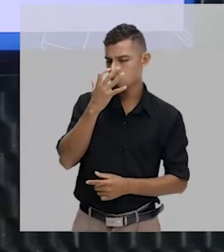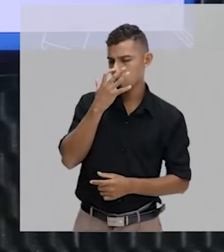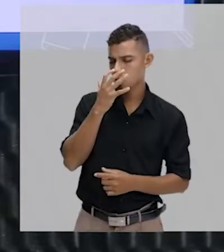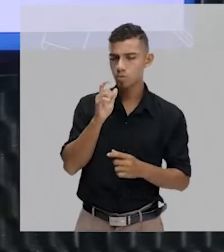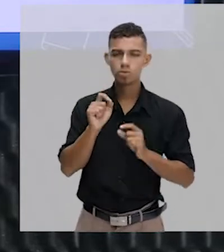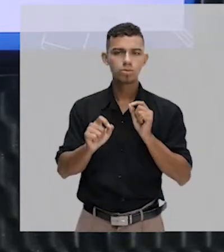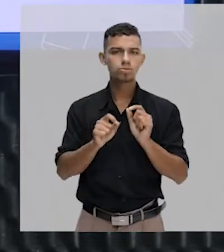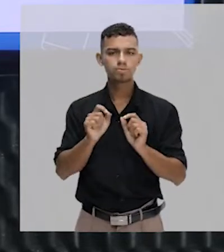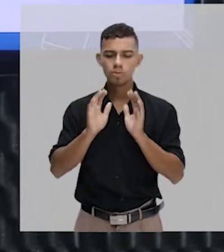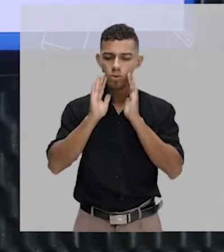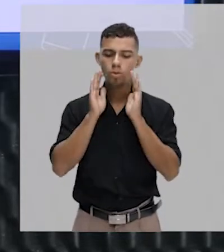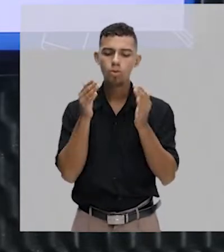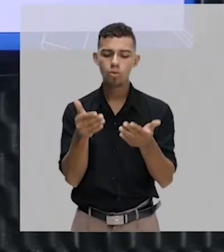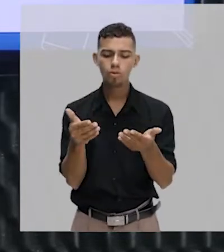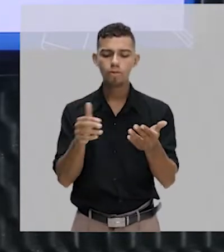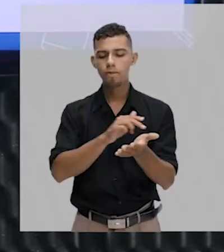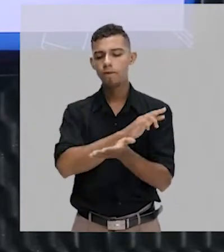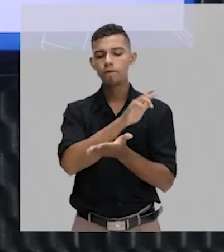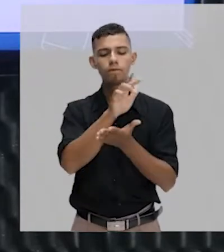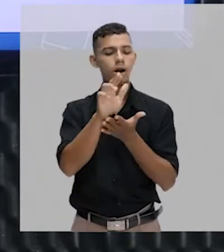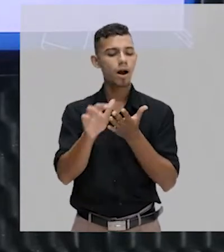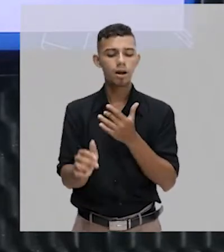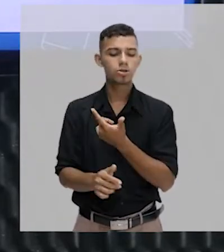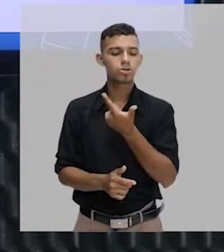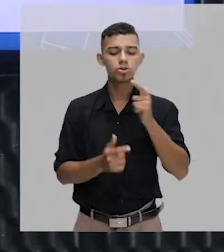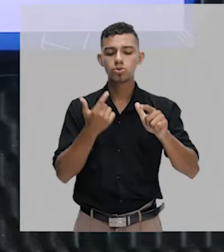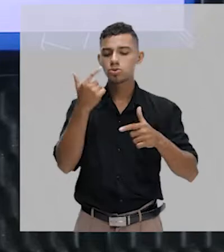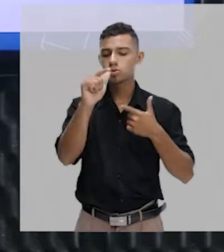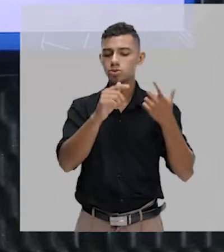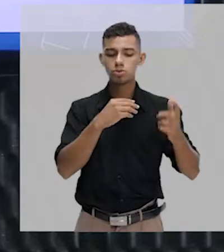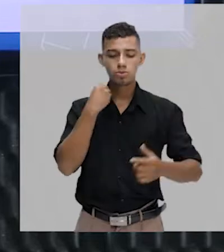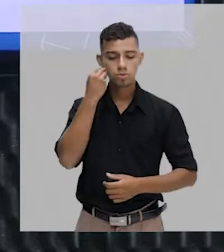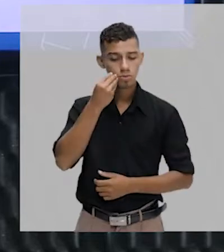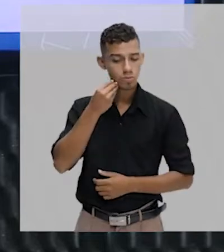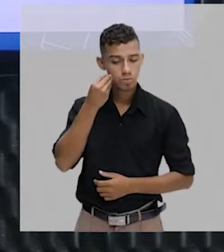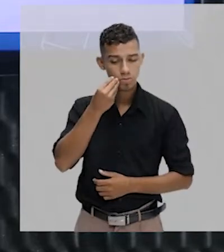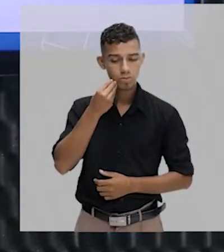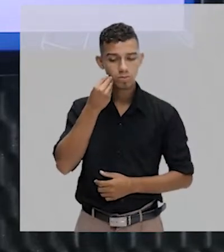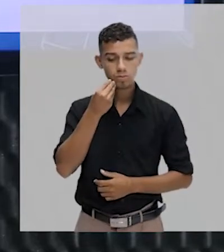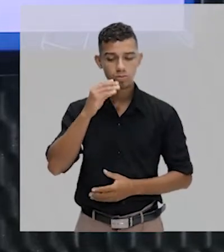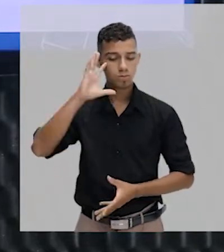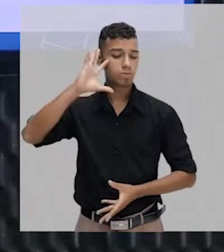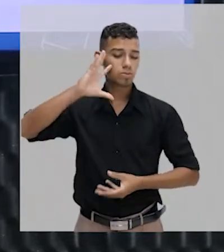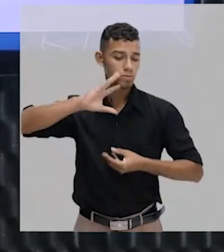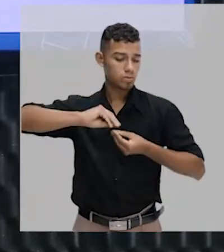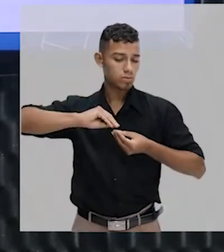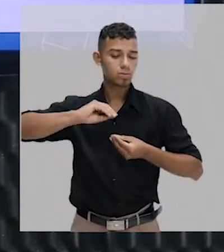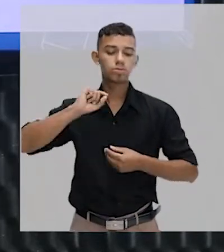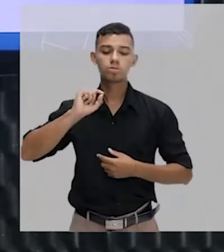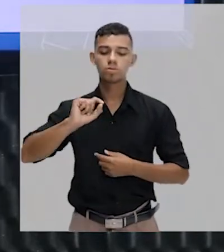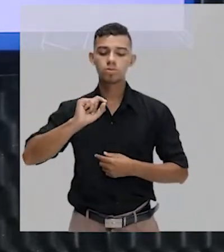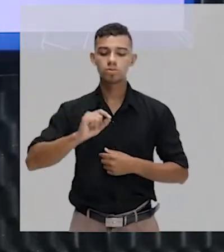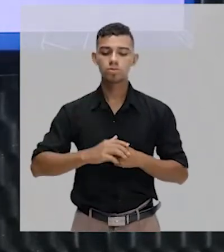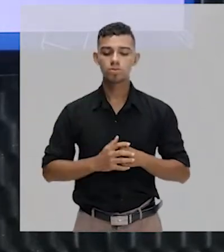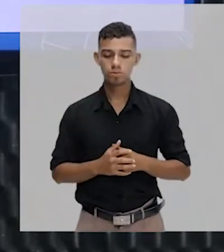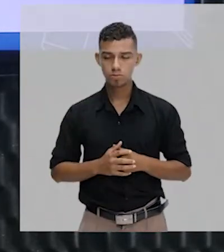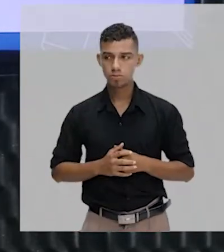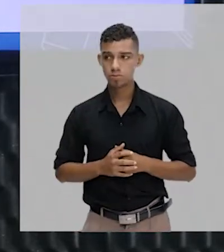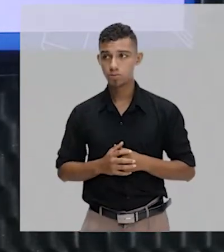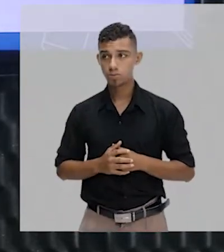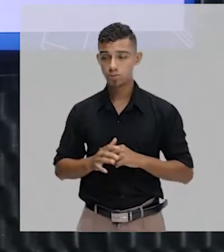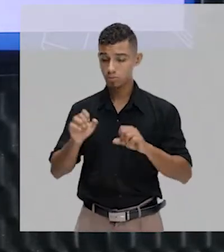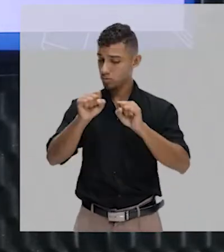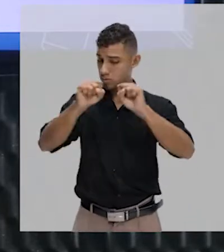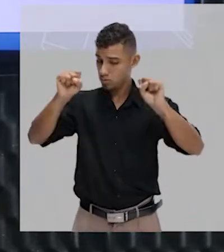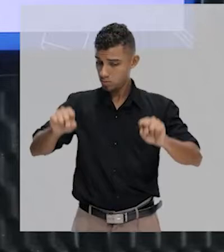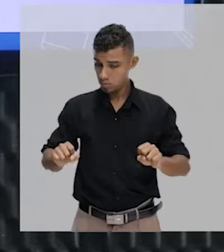função, né, dessas e várias outras experiências, a conclusão de Lavoisier foi a seguinte: Num